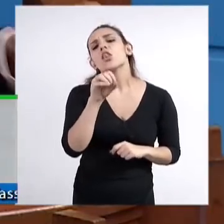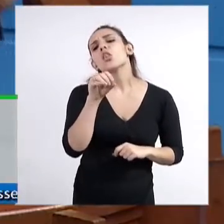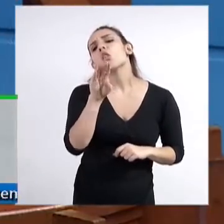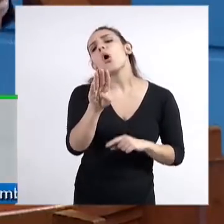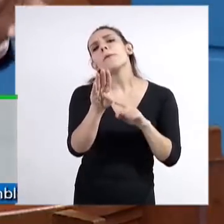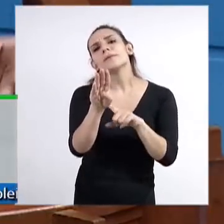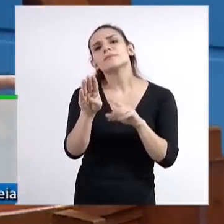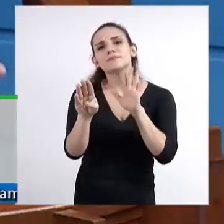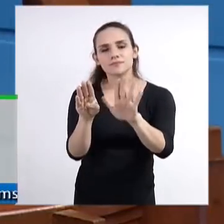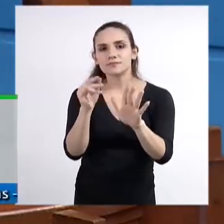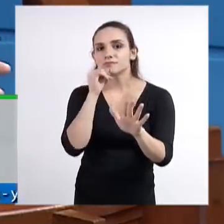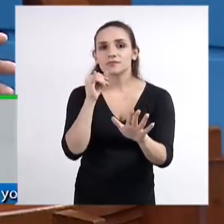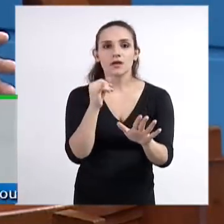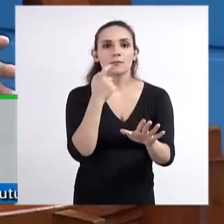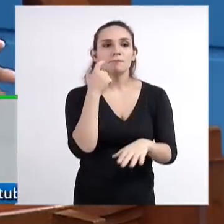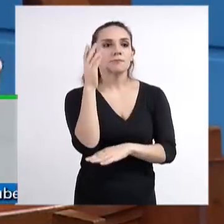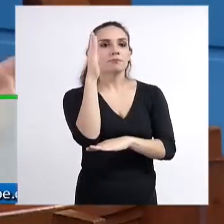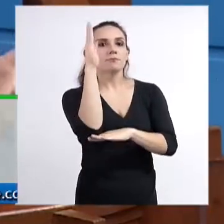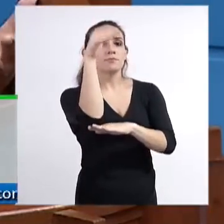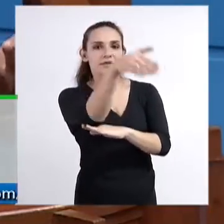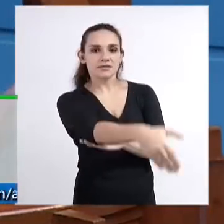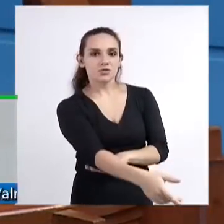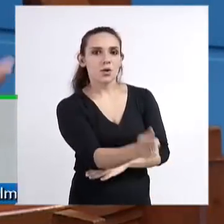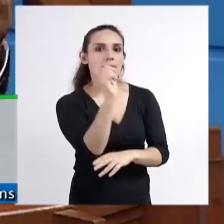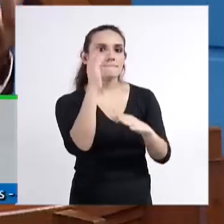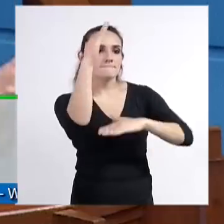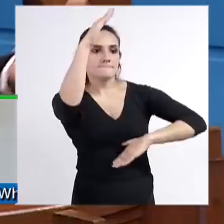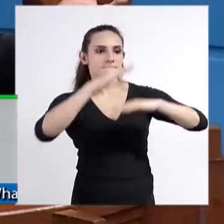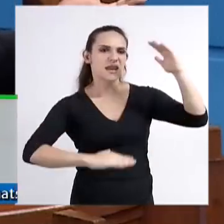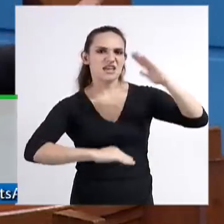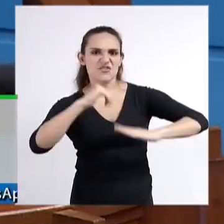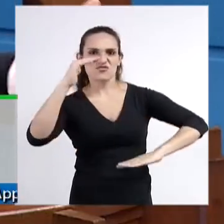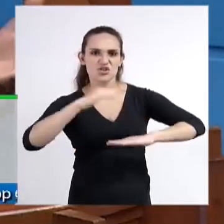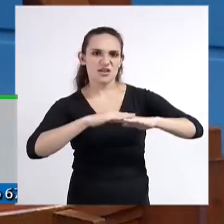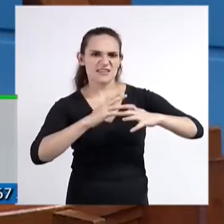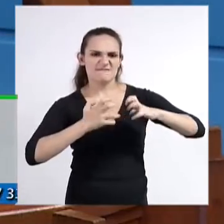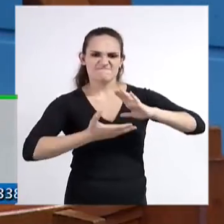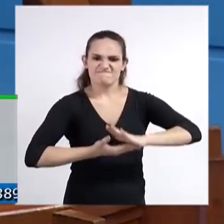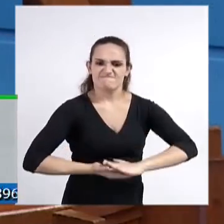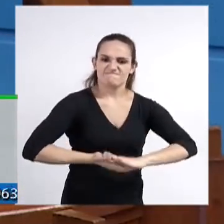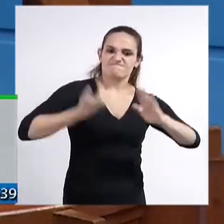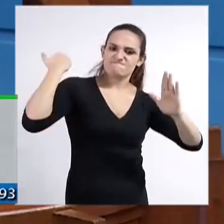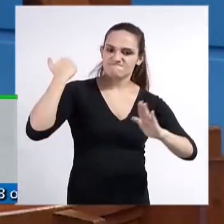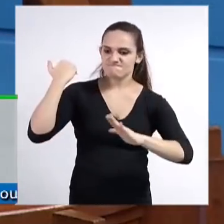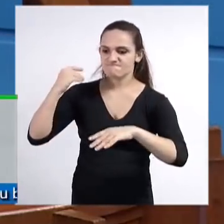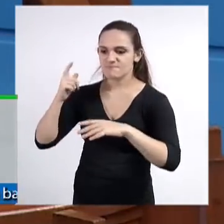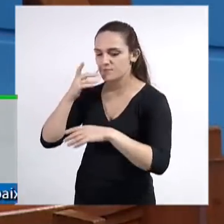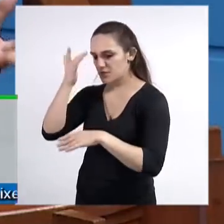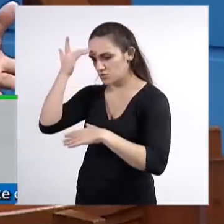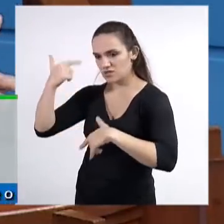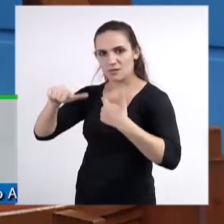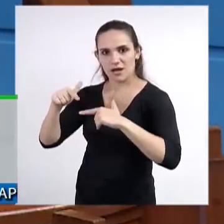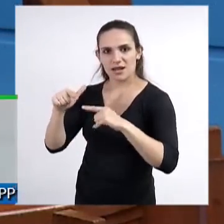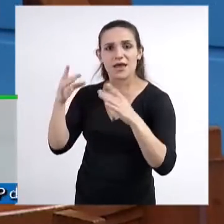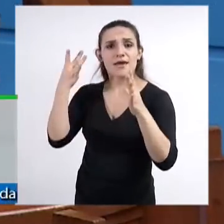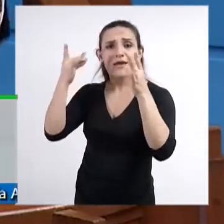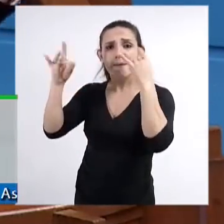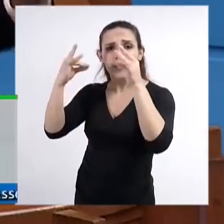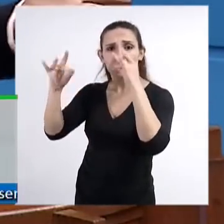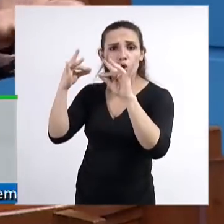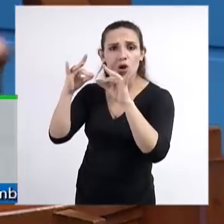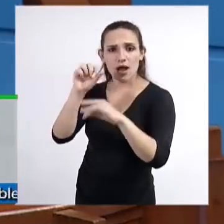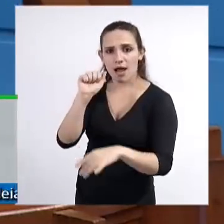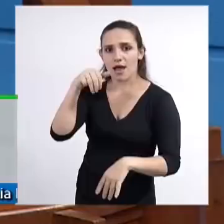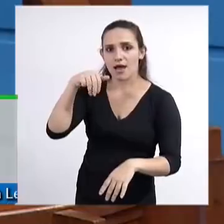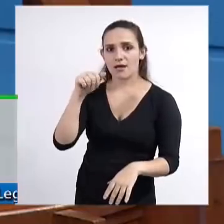dos pescadores profissionais para tirar os pescadores amadores dos rios e, com isso, facilitarem para ele a cota